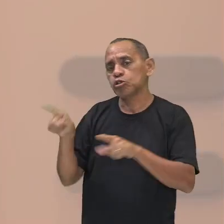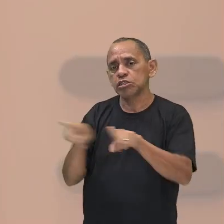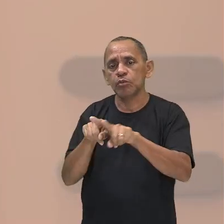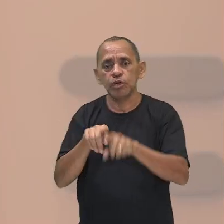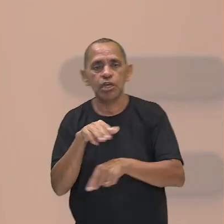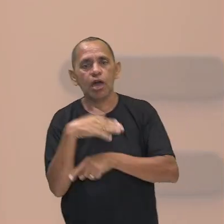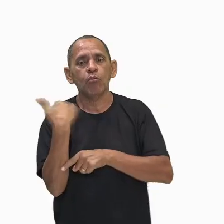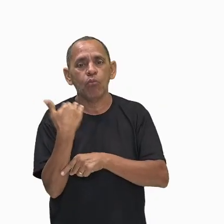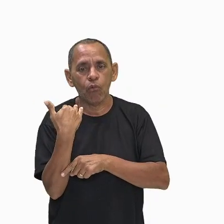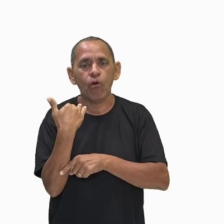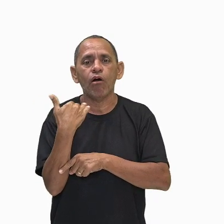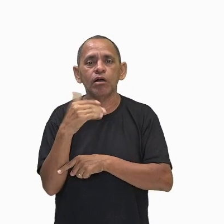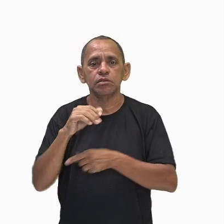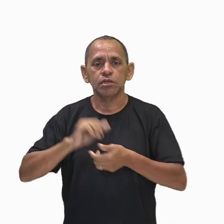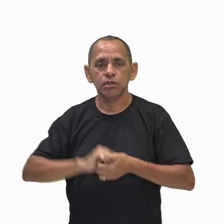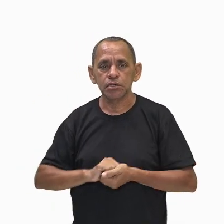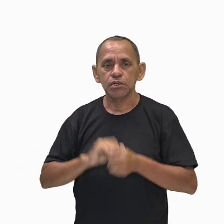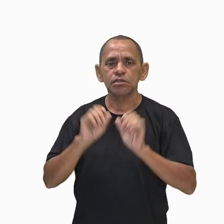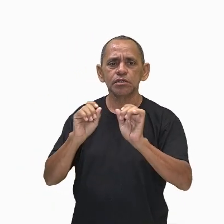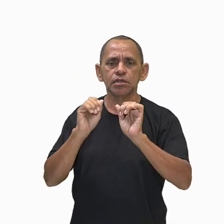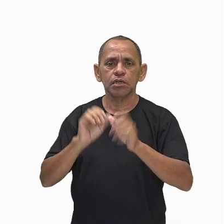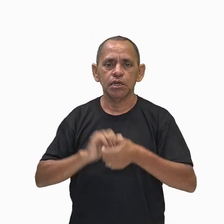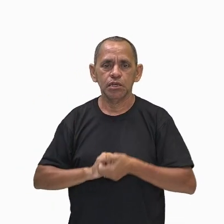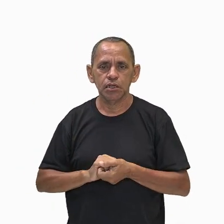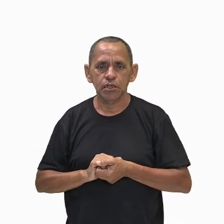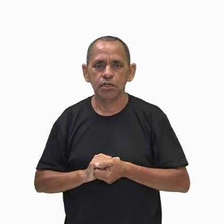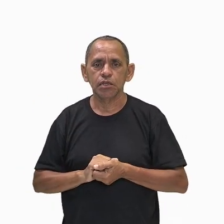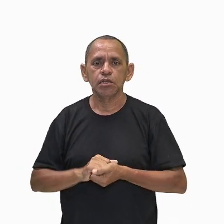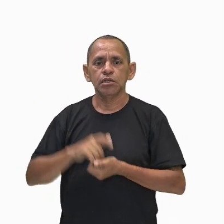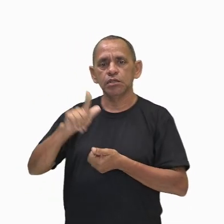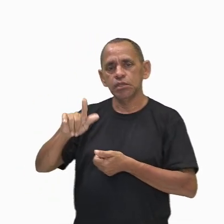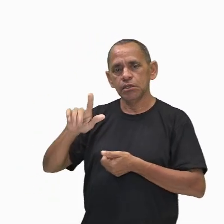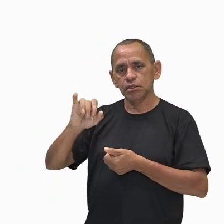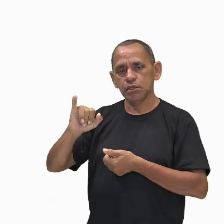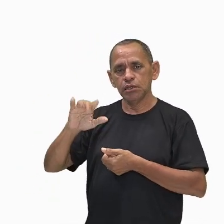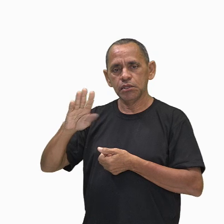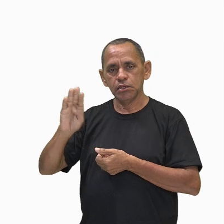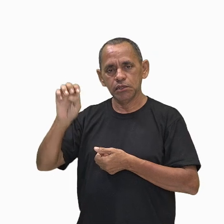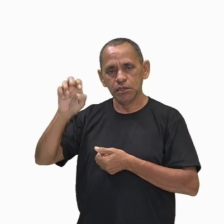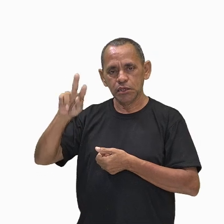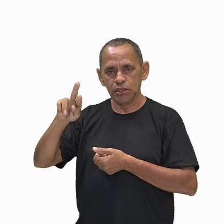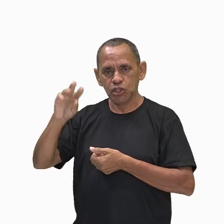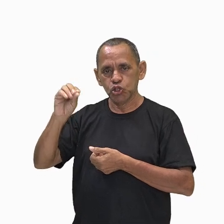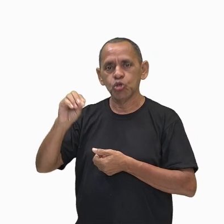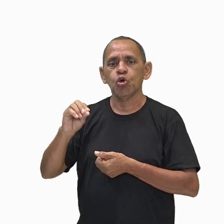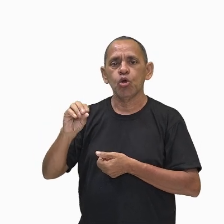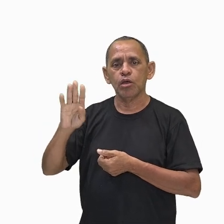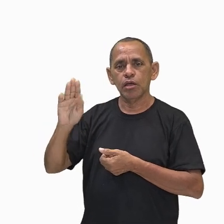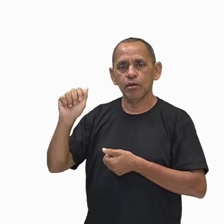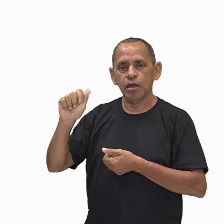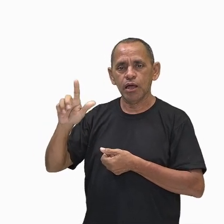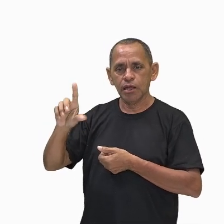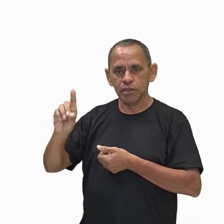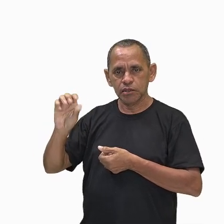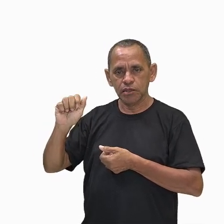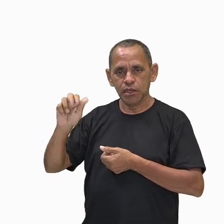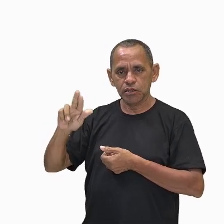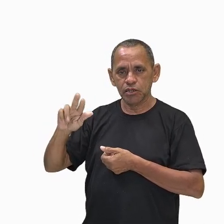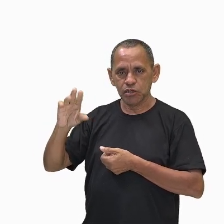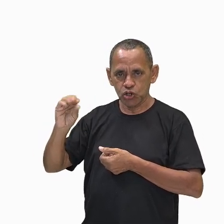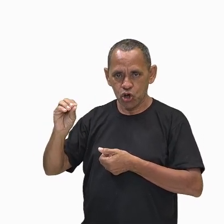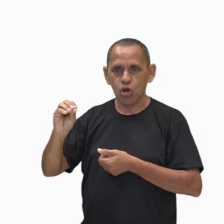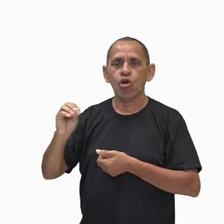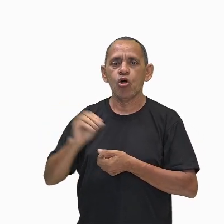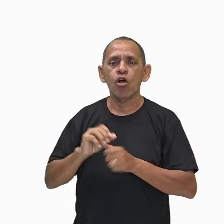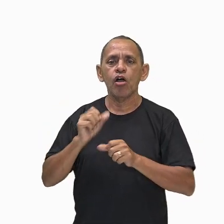então, do Líbero Badaró, que era um jornalista que diariamente usava os jornais para atacar, né, esse autoritarismo e falar